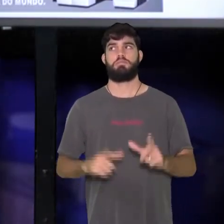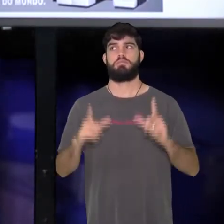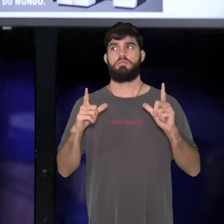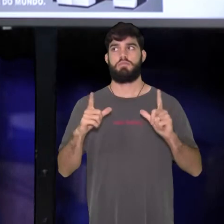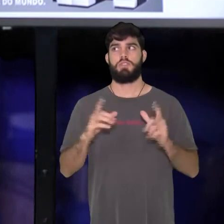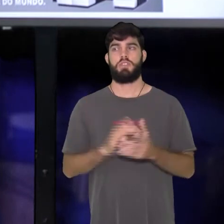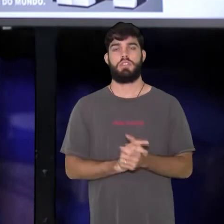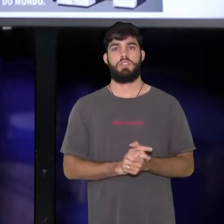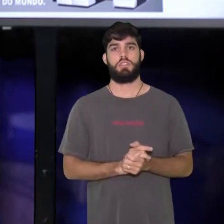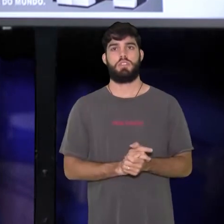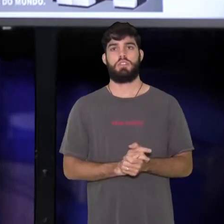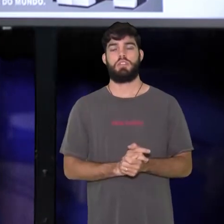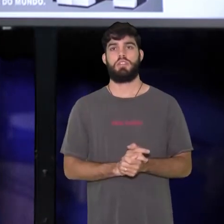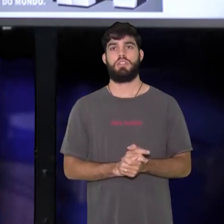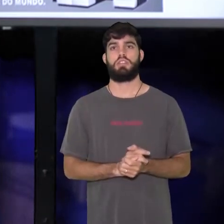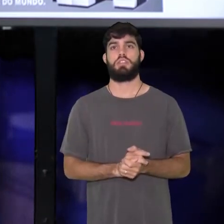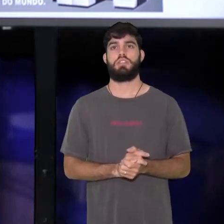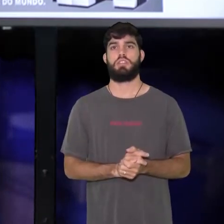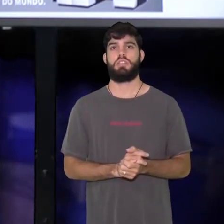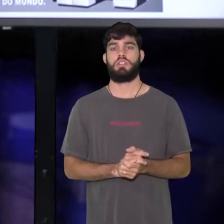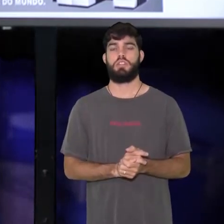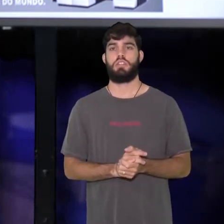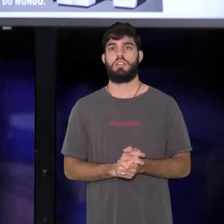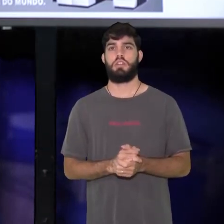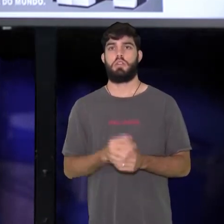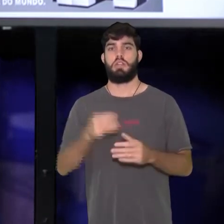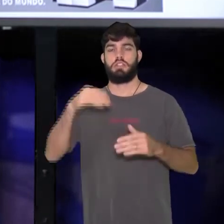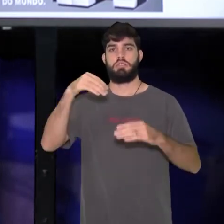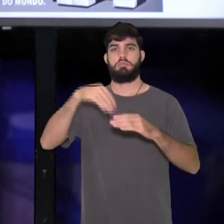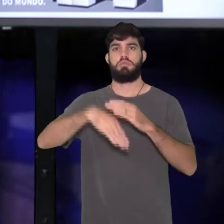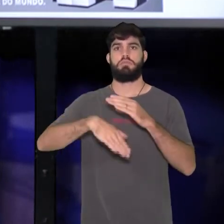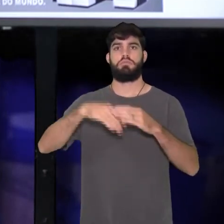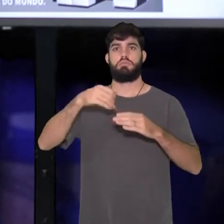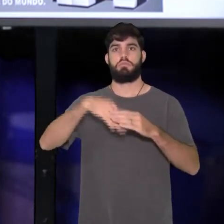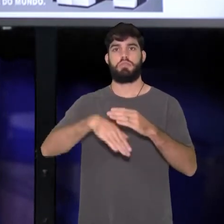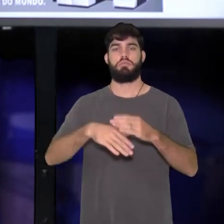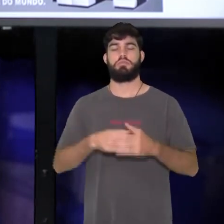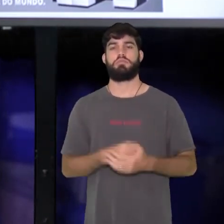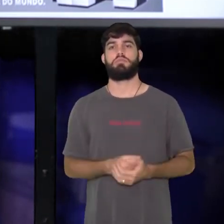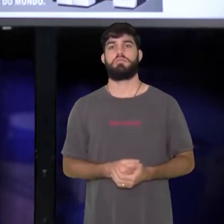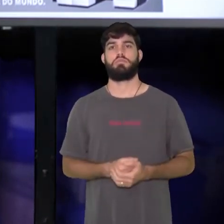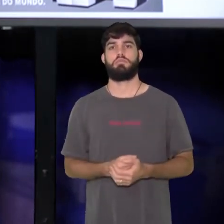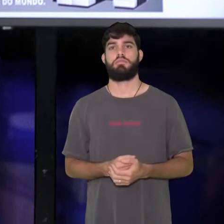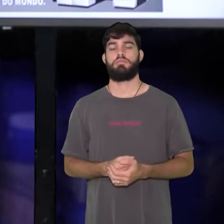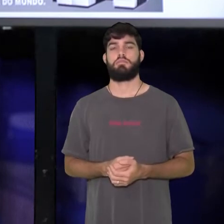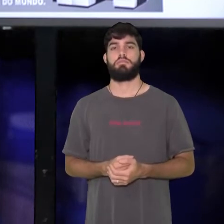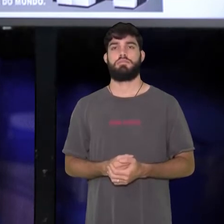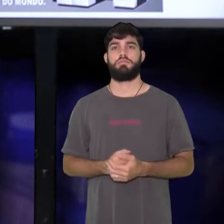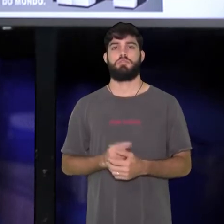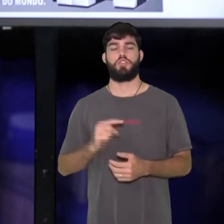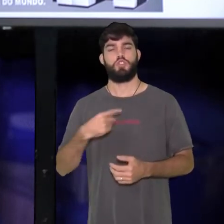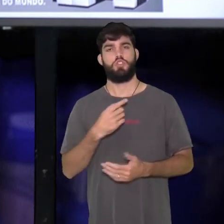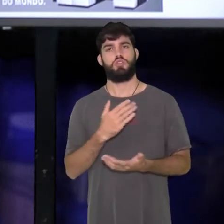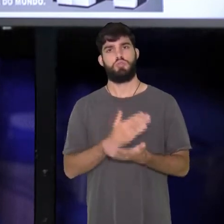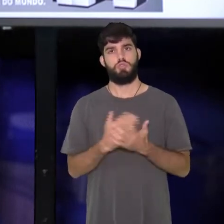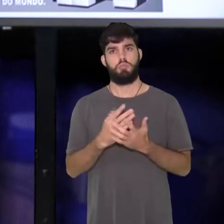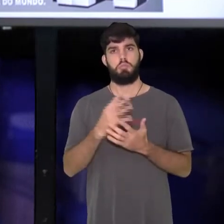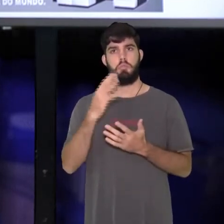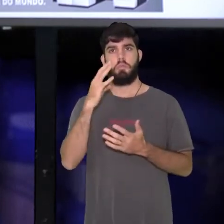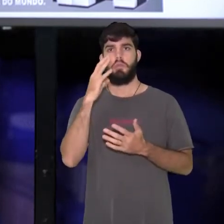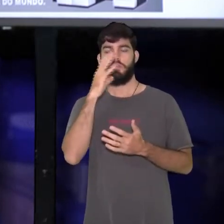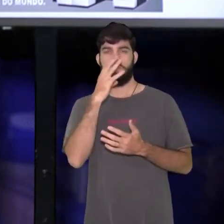propaganda de uma marca de impressora. Vamos começar observando